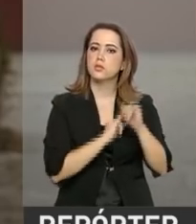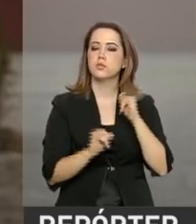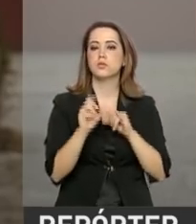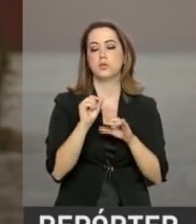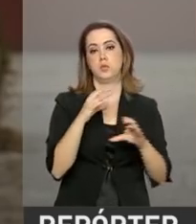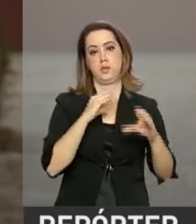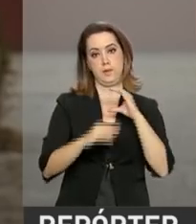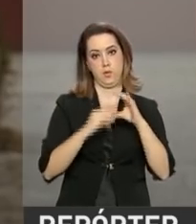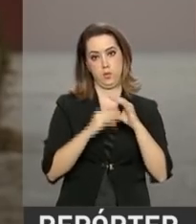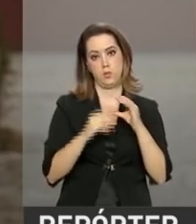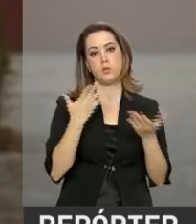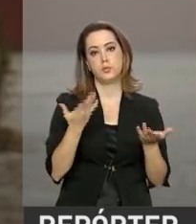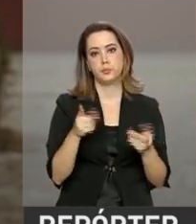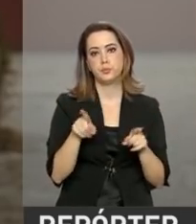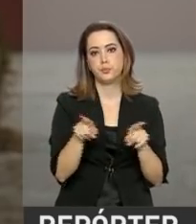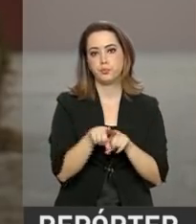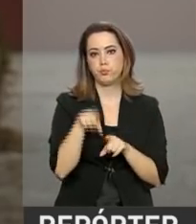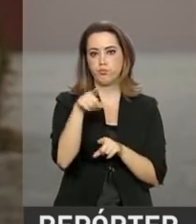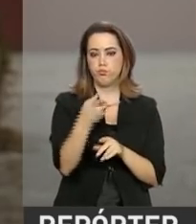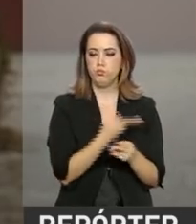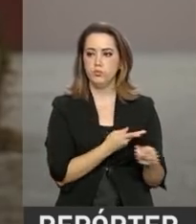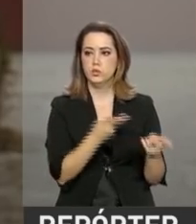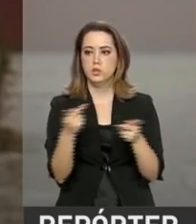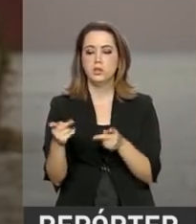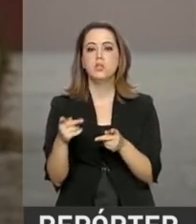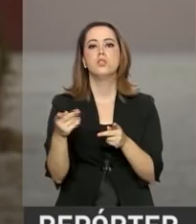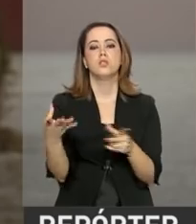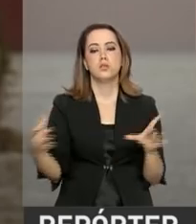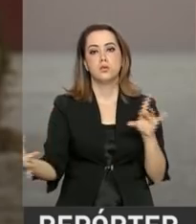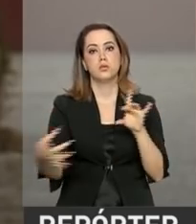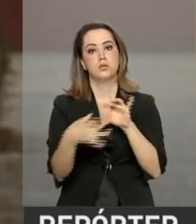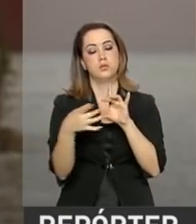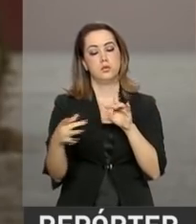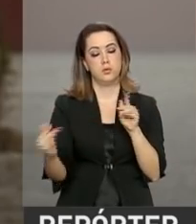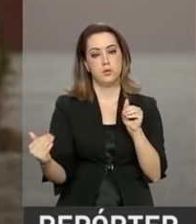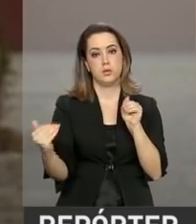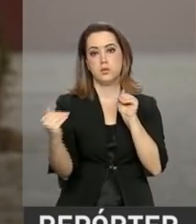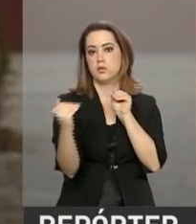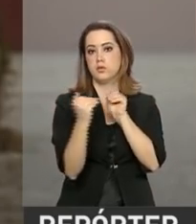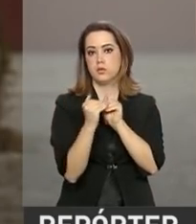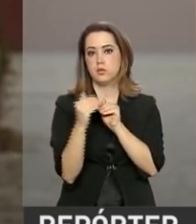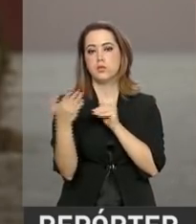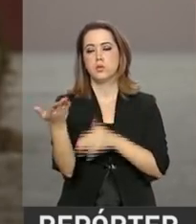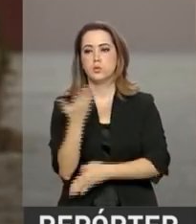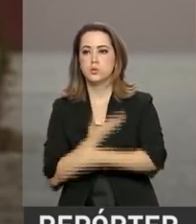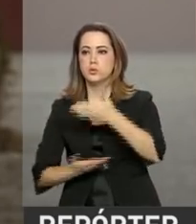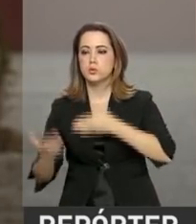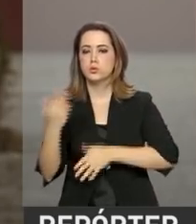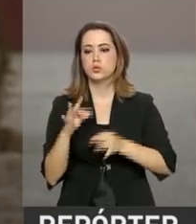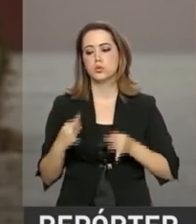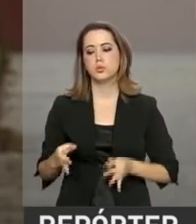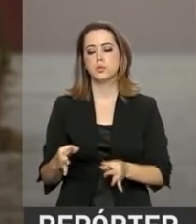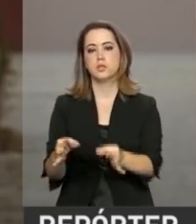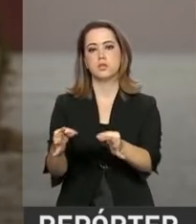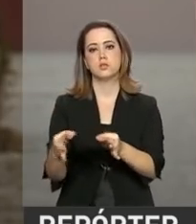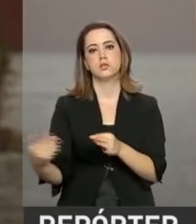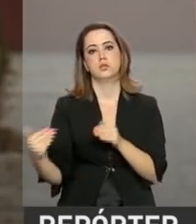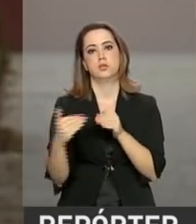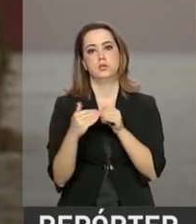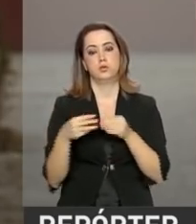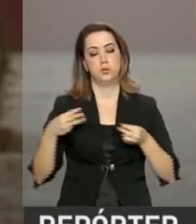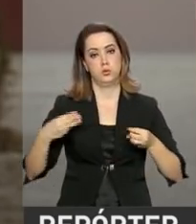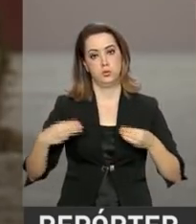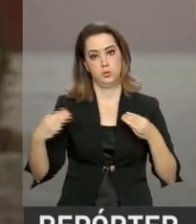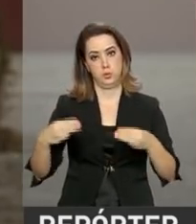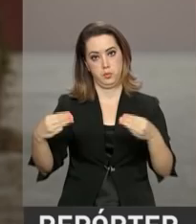avisos a visita faz parte do acordo de cooperação técnica firmado entre o ministério da Ciência Tecnologia inovações